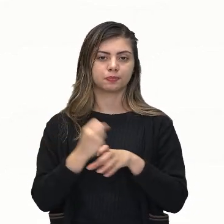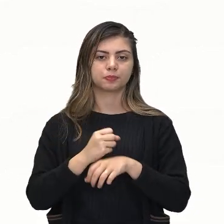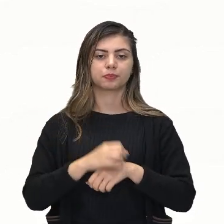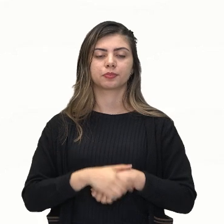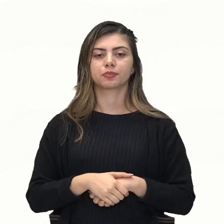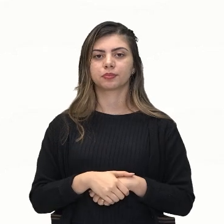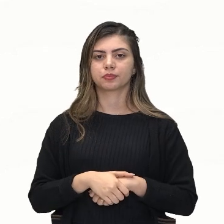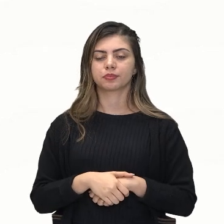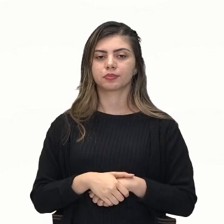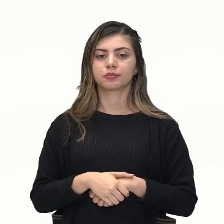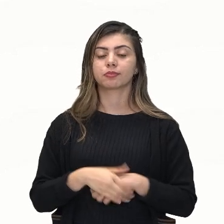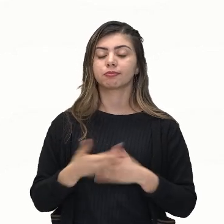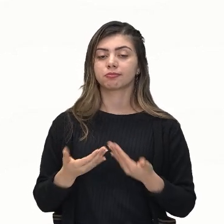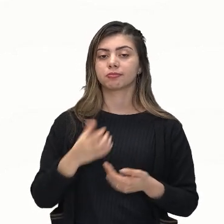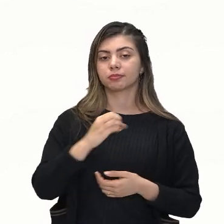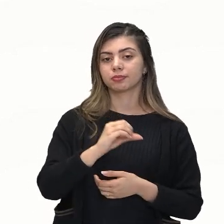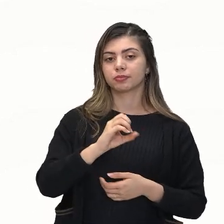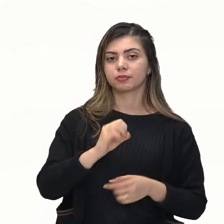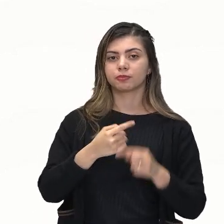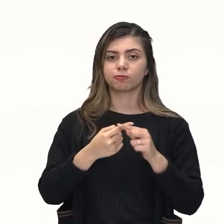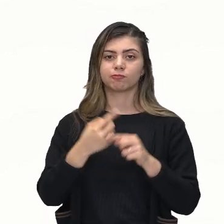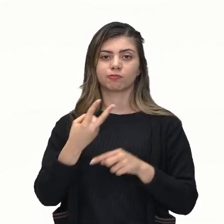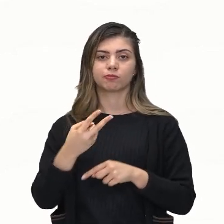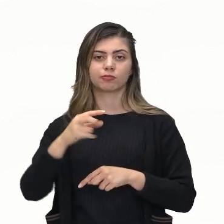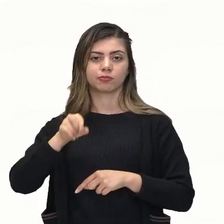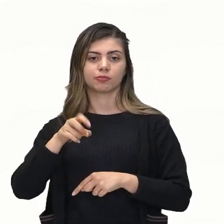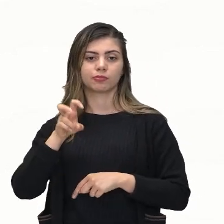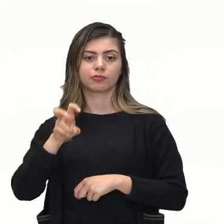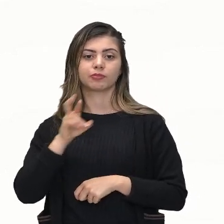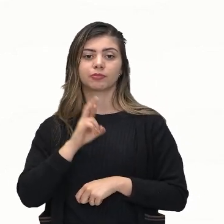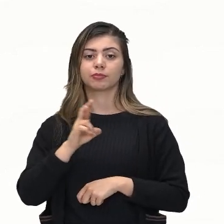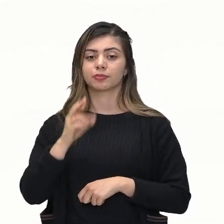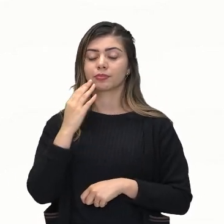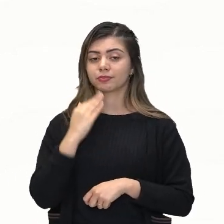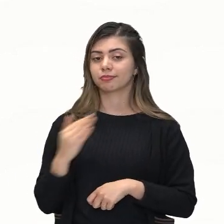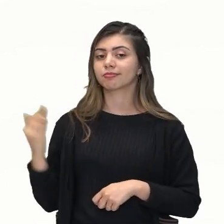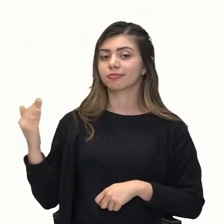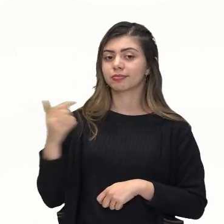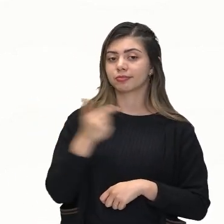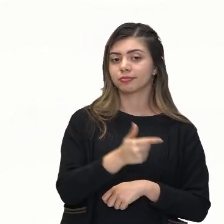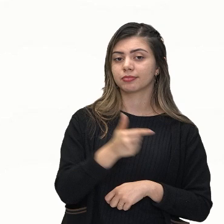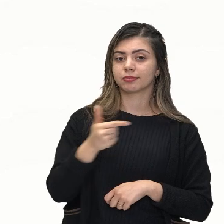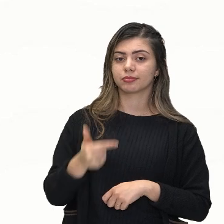2,5. Então, 90 vezes 2,5 dá